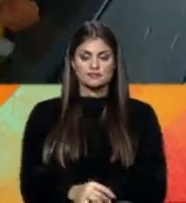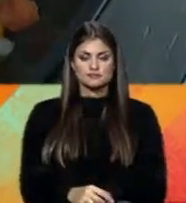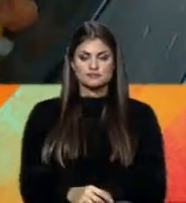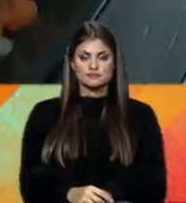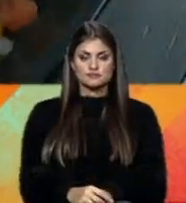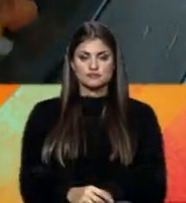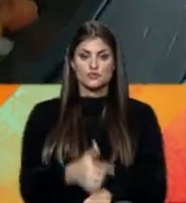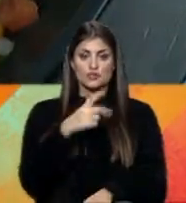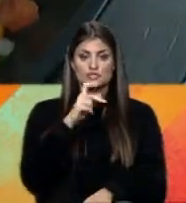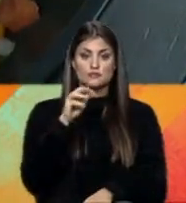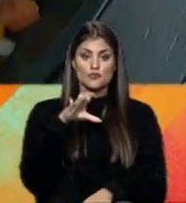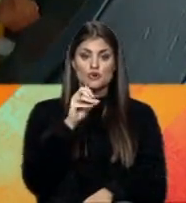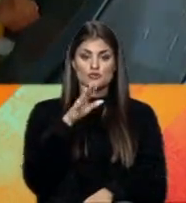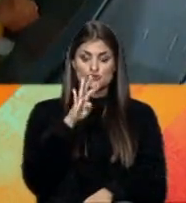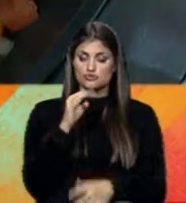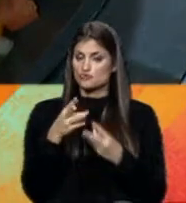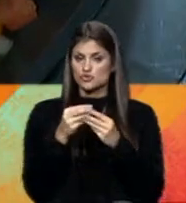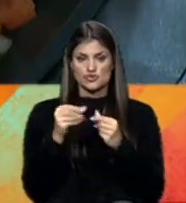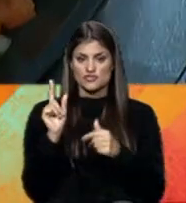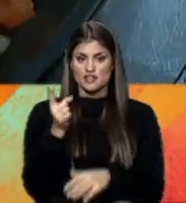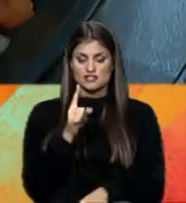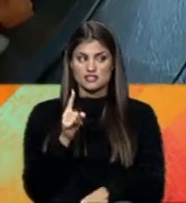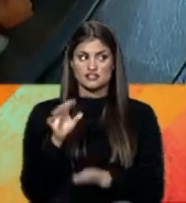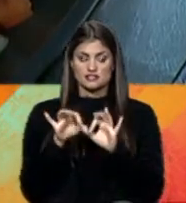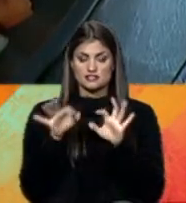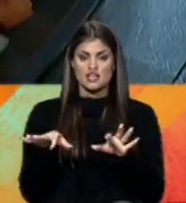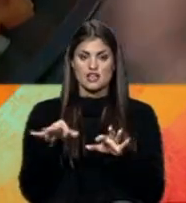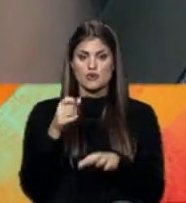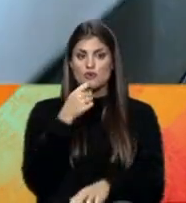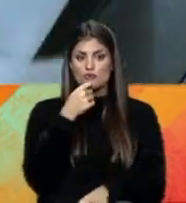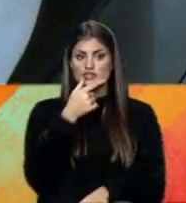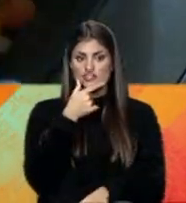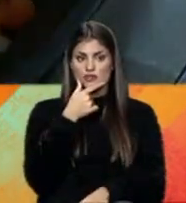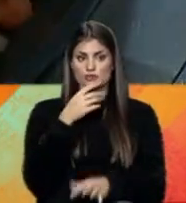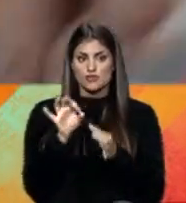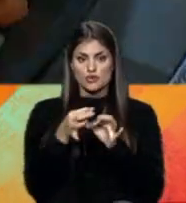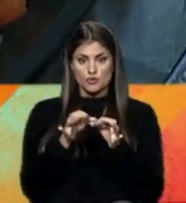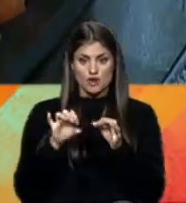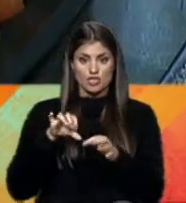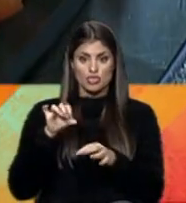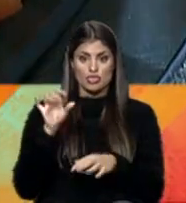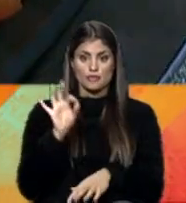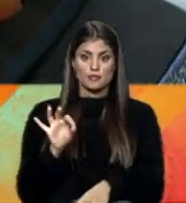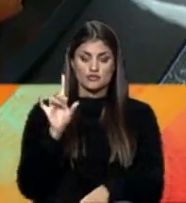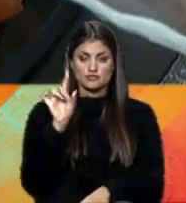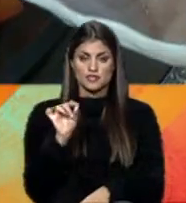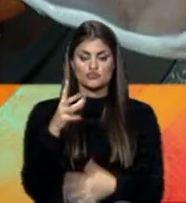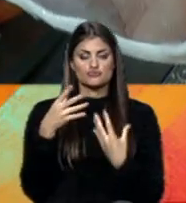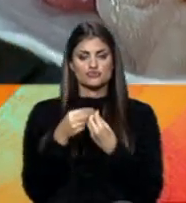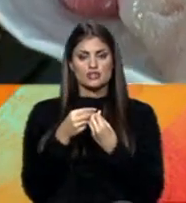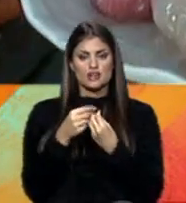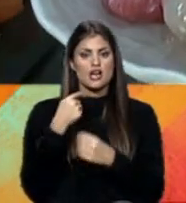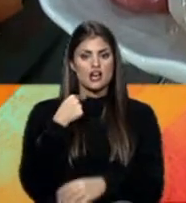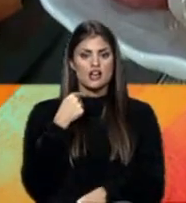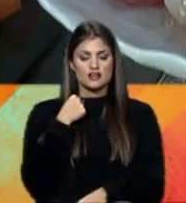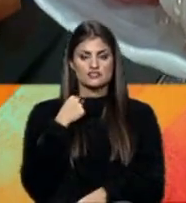Os tremoços não se desfazem como o feijão, nem como o grande bico. Vamos juntar agora... As carnes.